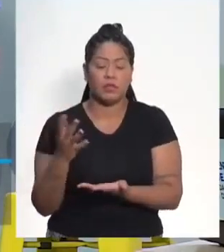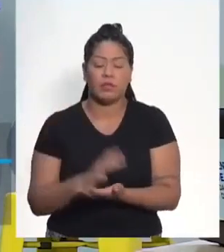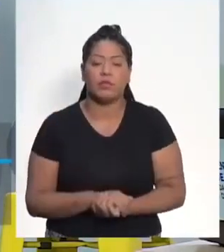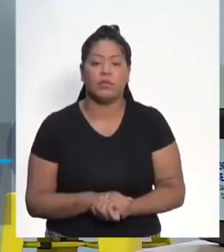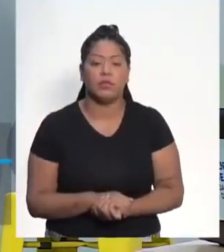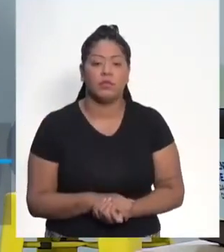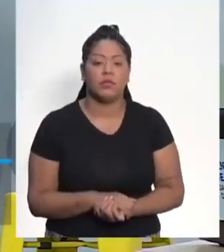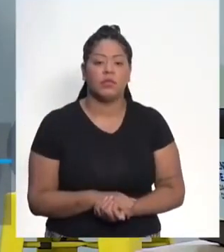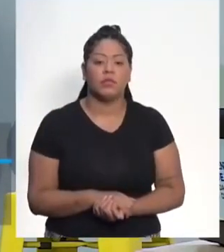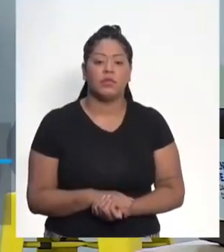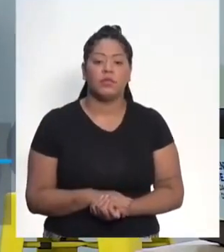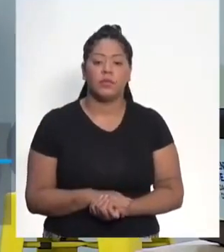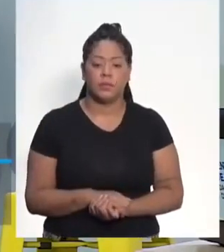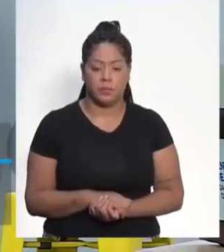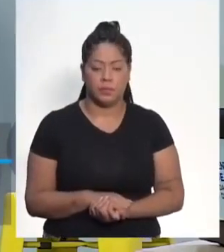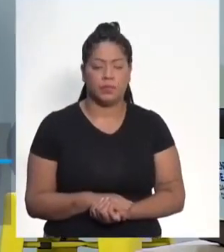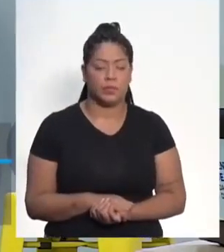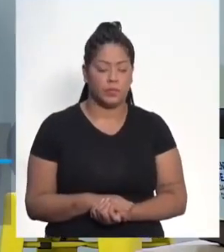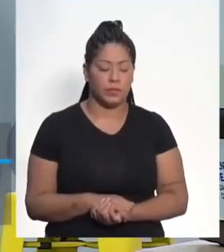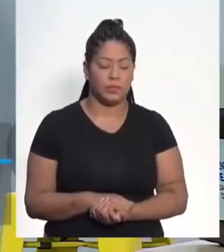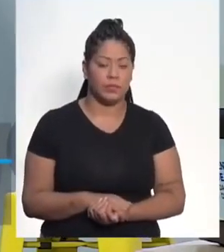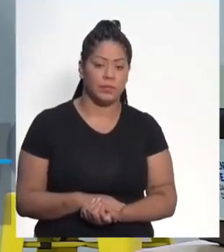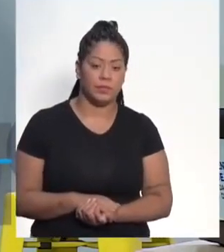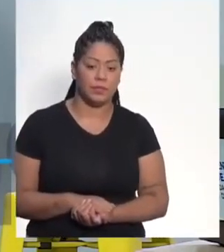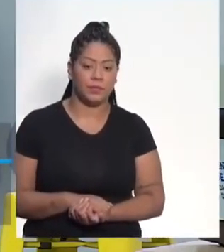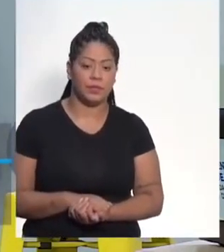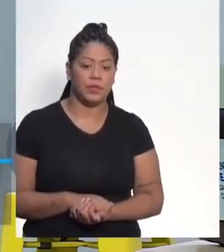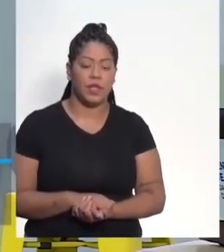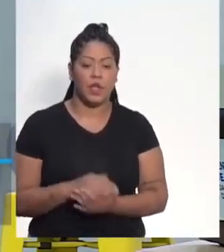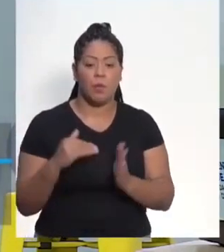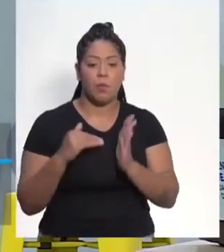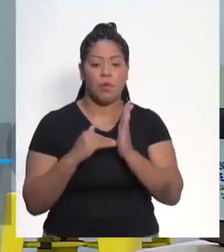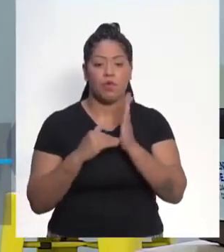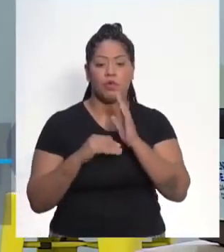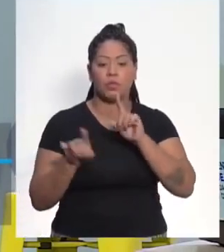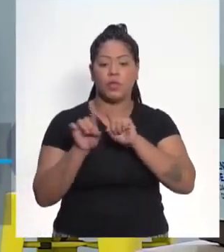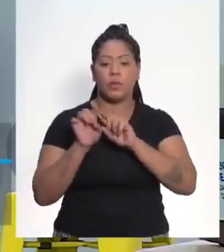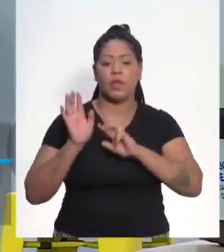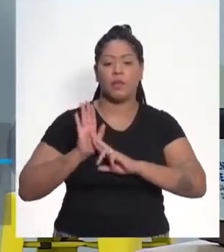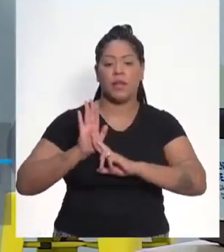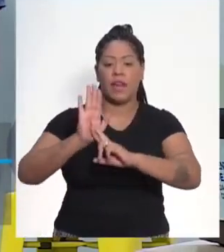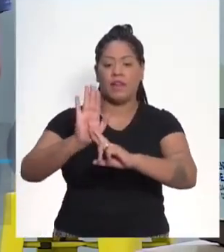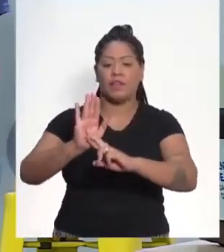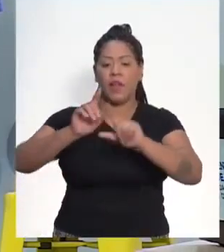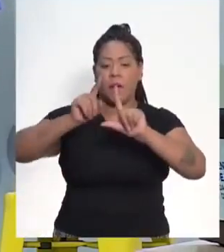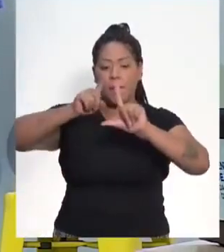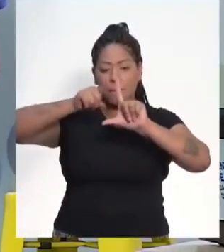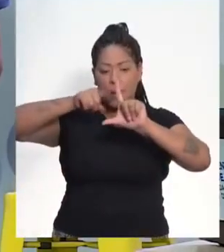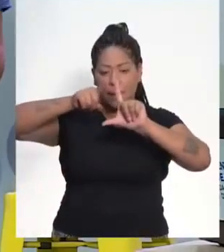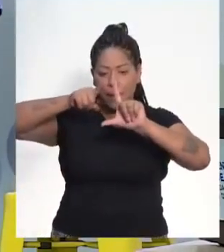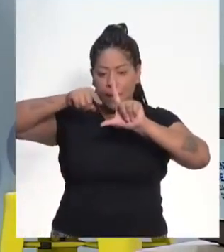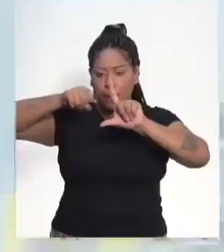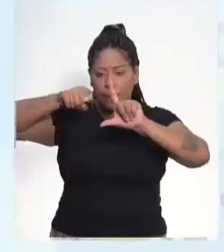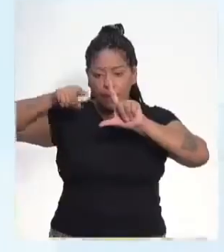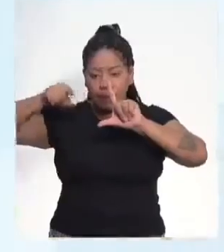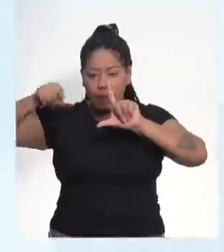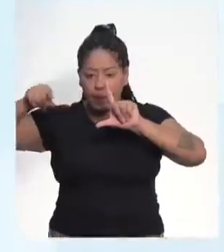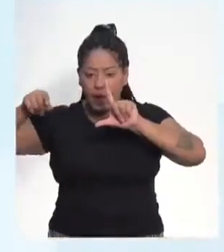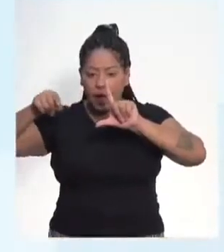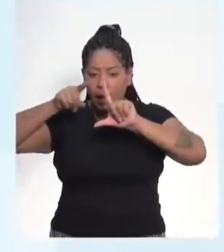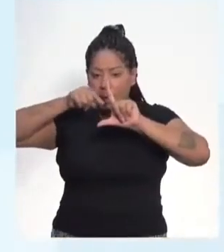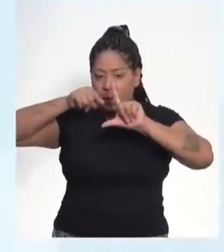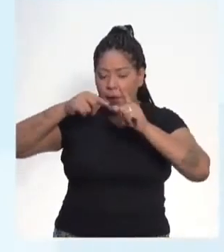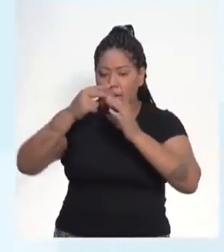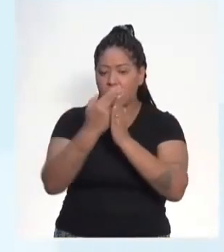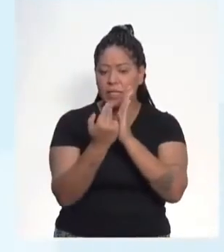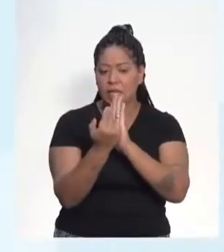trabalhe a ideia de porcentagem aí com bastante eficiência. E por último, temos a representação gráfica ou pictórica, né? Os famosos desenhinhos lá